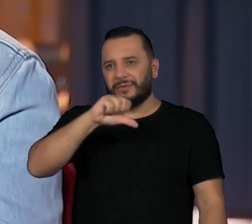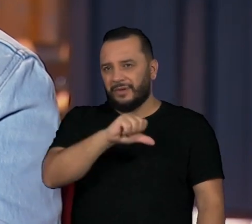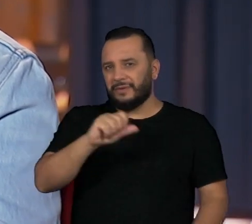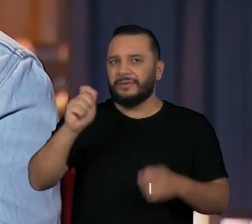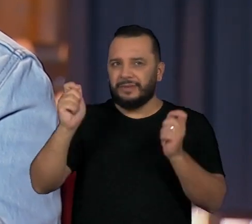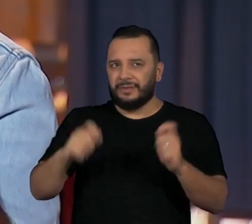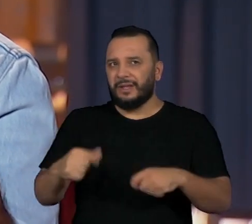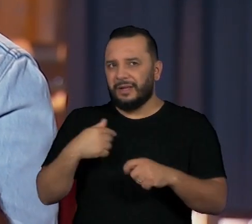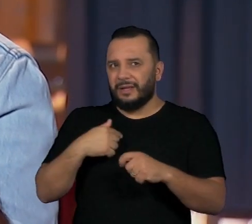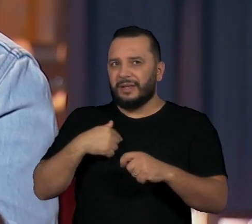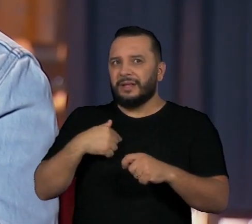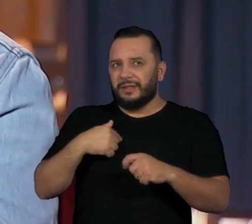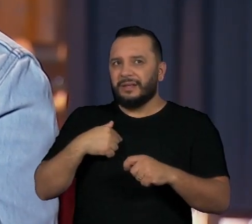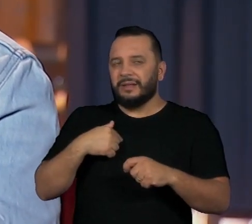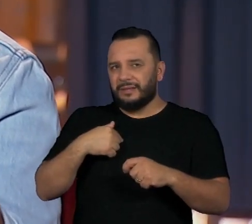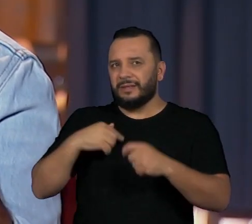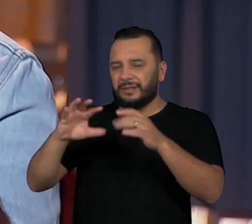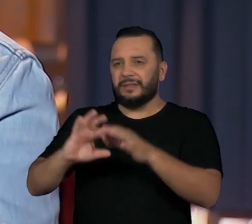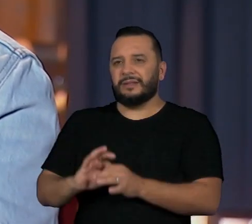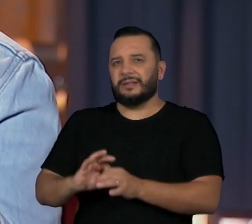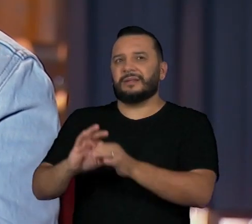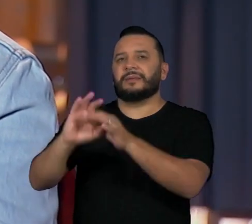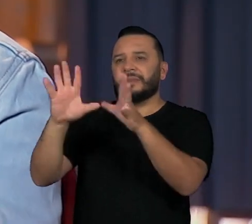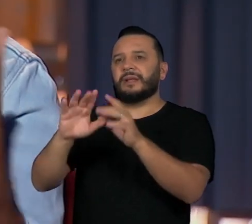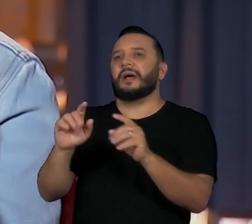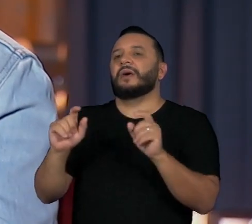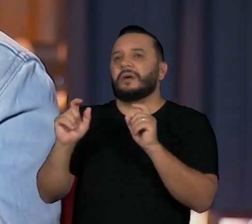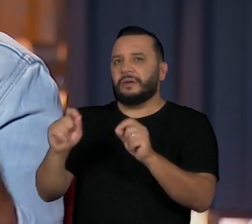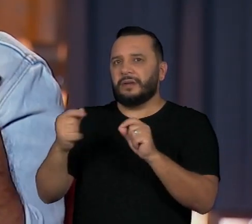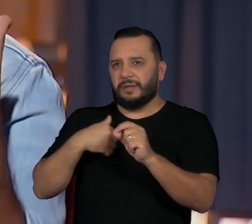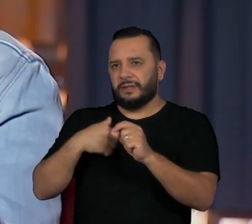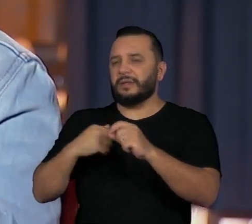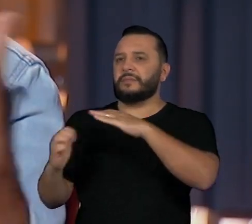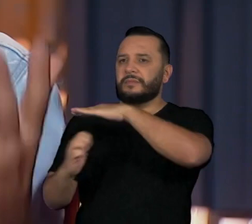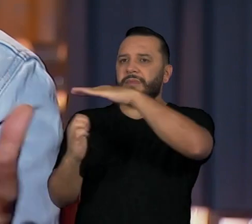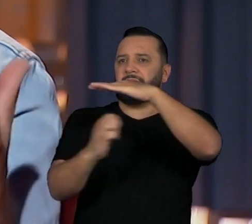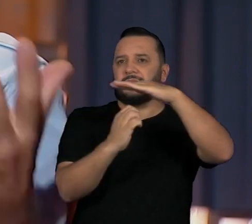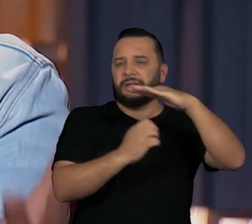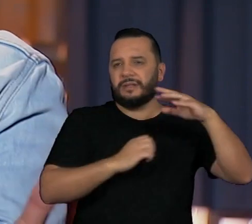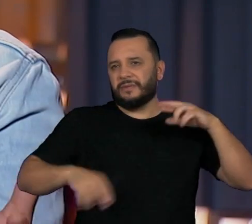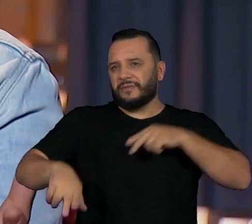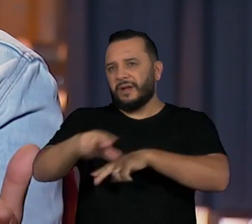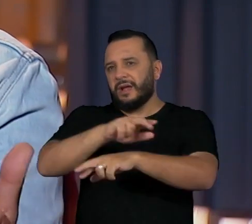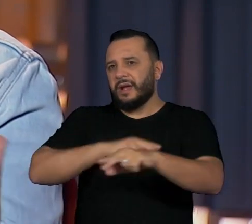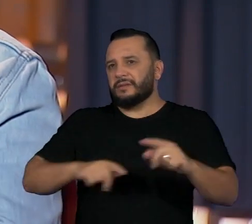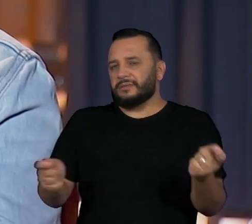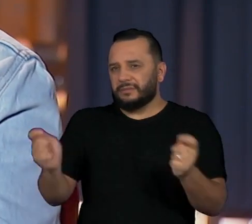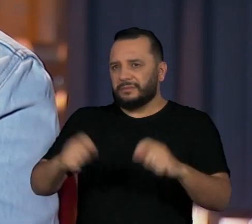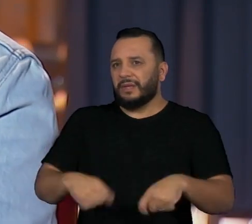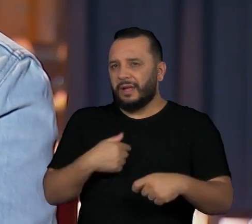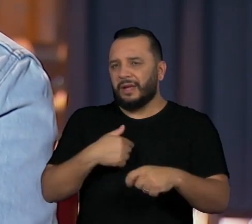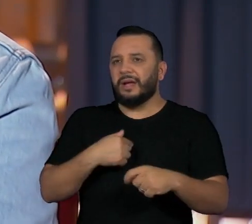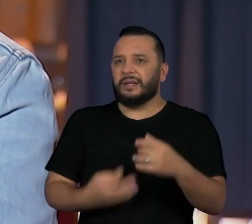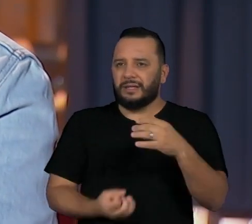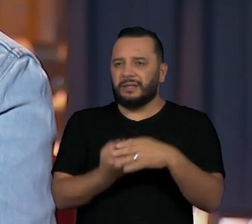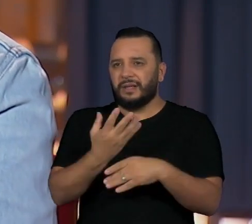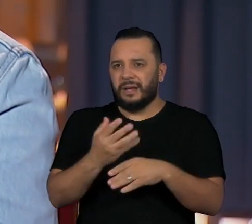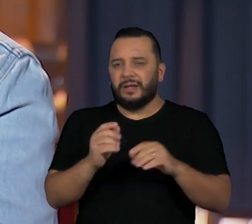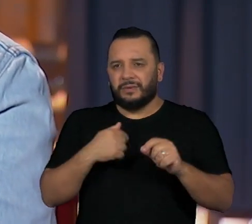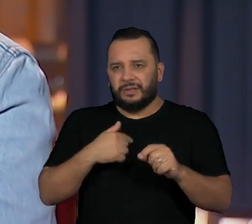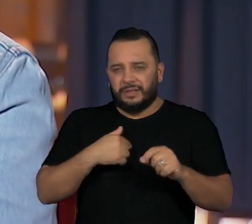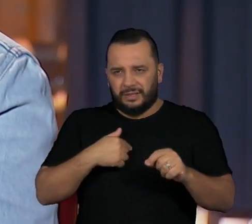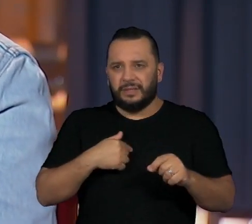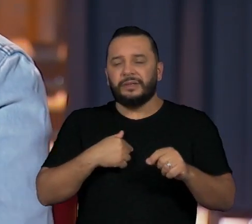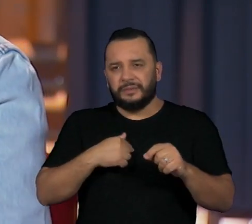que múltiplos... empreendimentos de tamanhos diferentes, empresas de vários tamanhos possam se dedicar à produção de maconha para